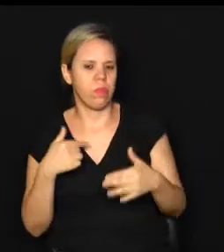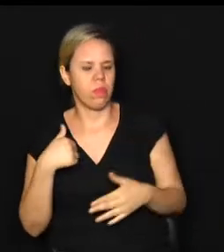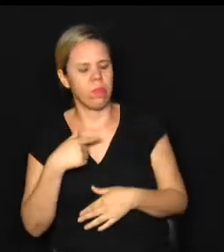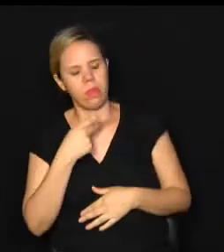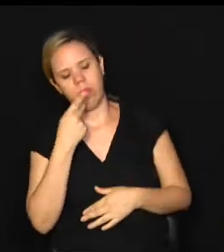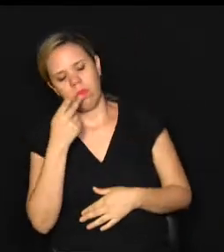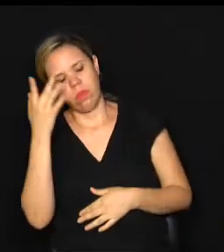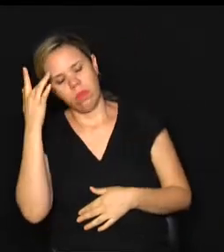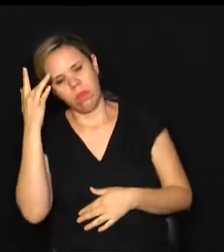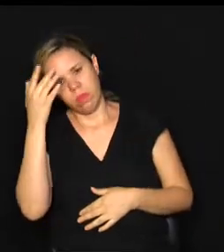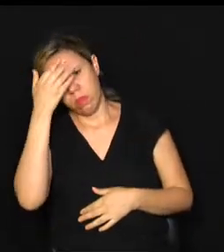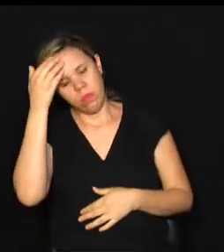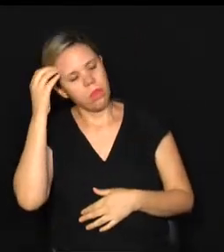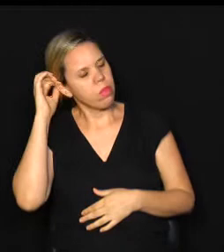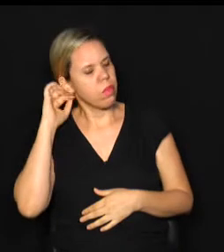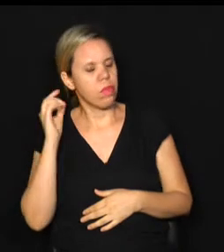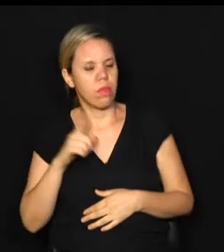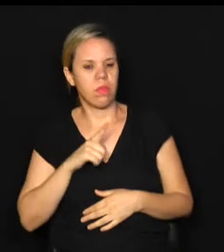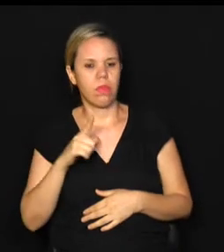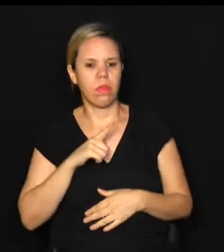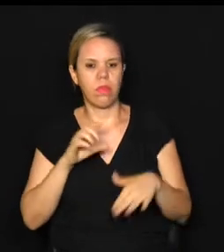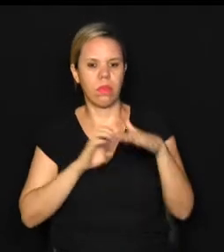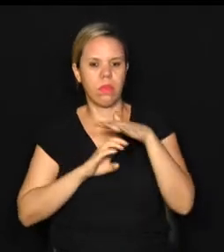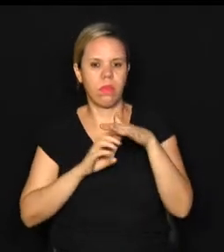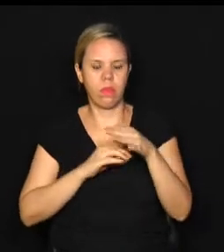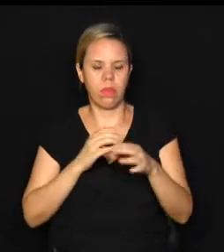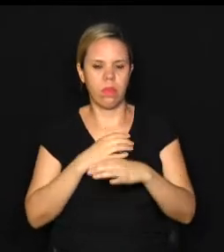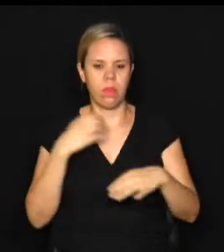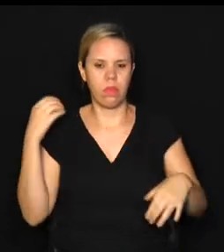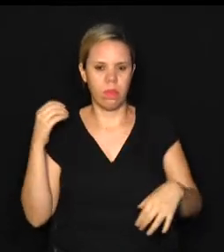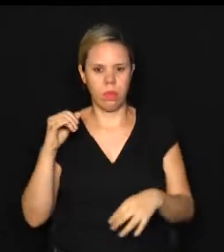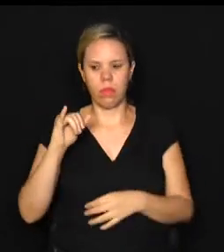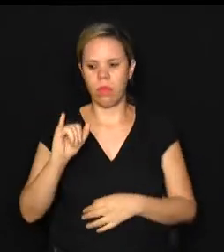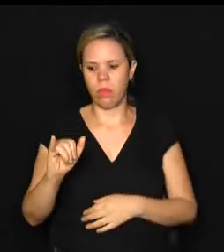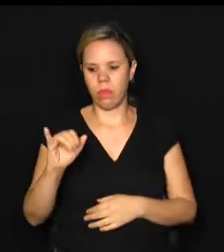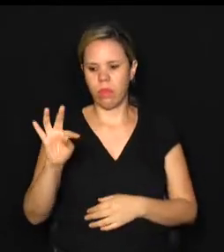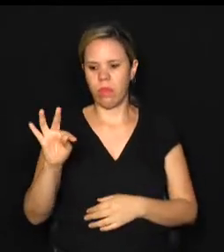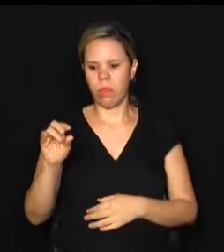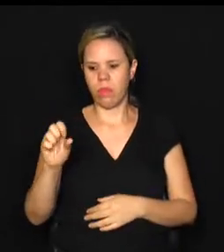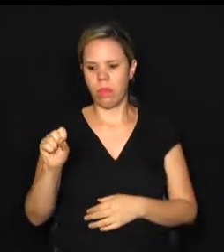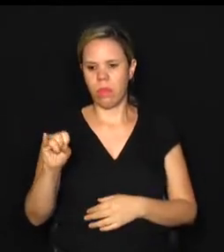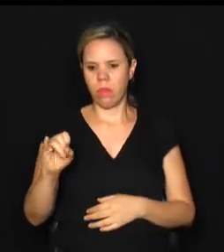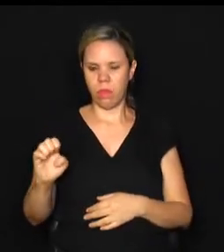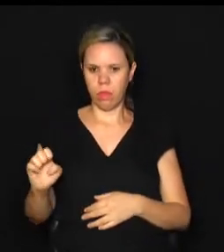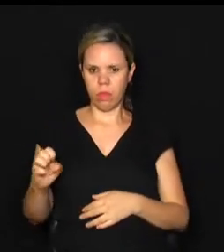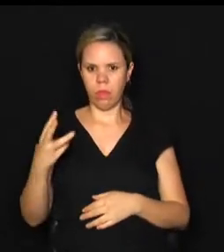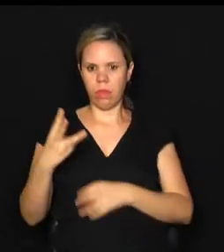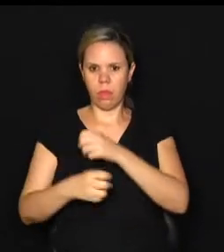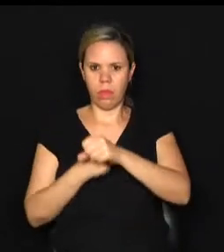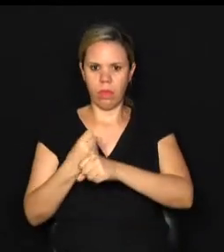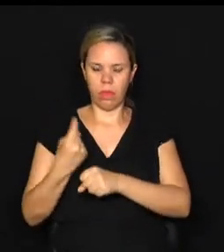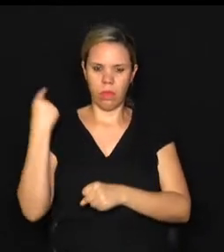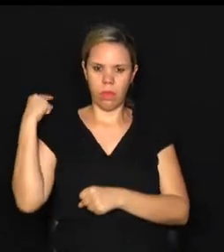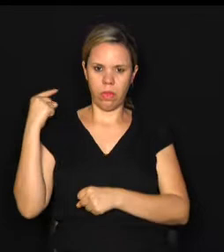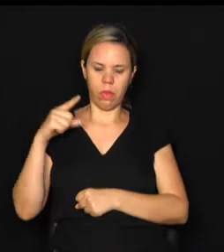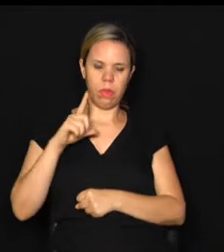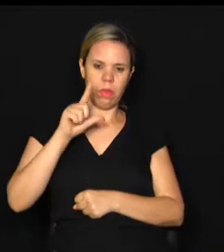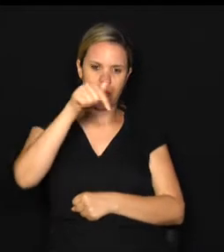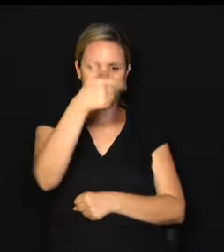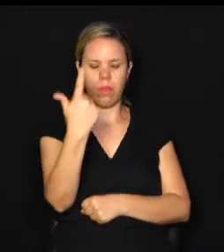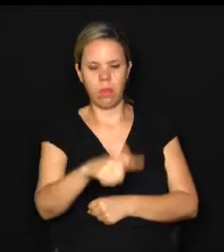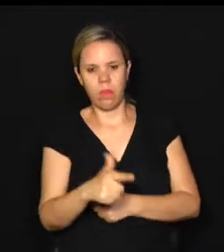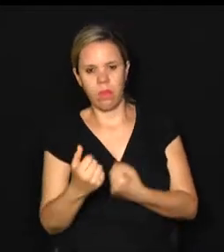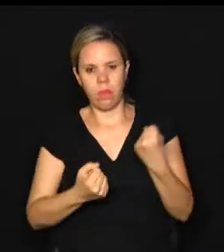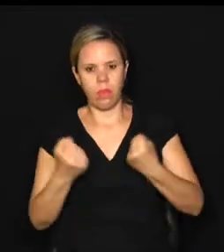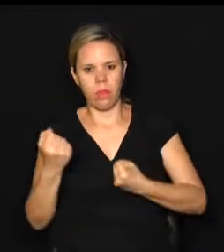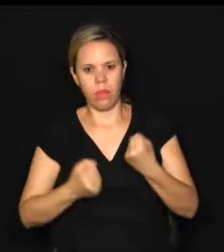relacionei aqui, eu tenho a Itase Engenharia, é uma empresa que veio aqui há uns 3 anos atrás. Depois apareceu aqui